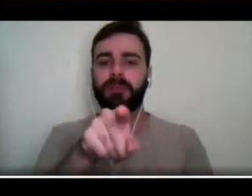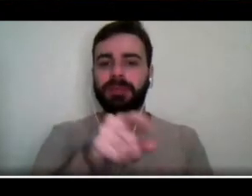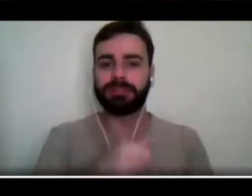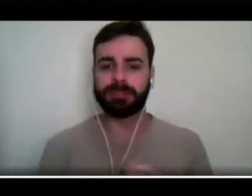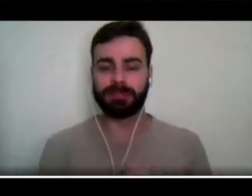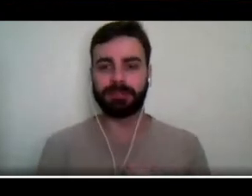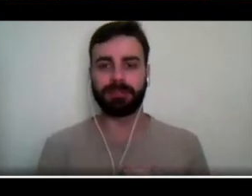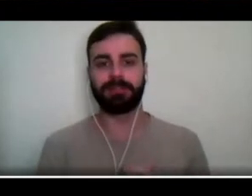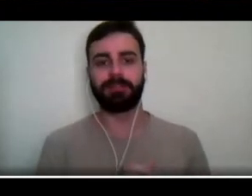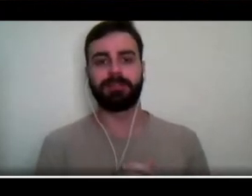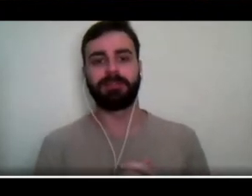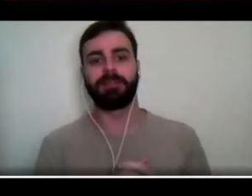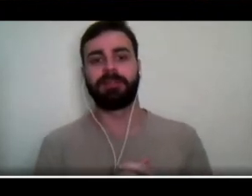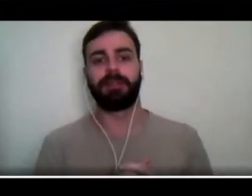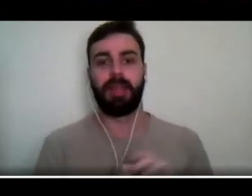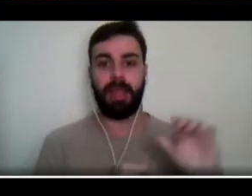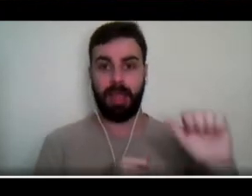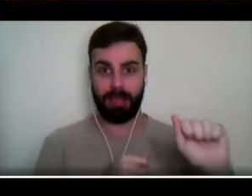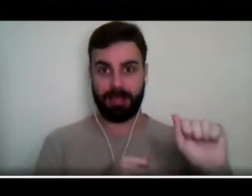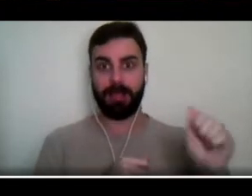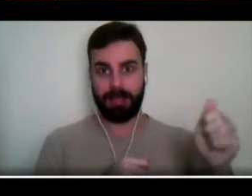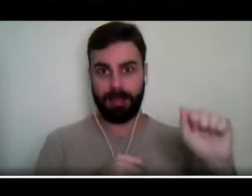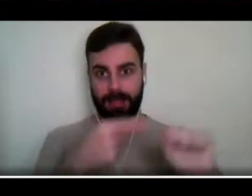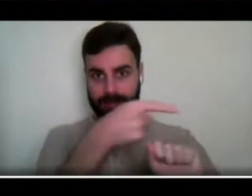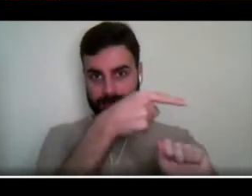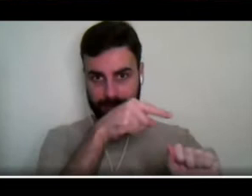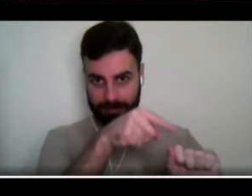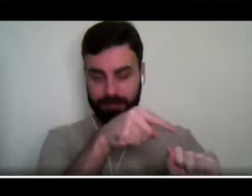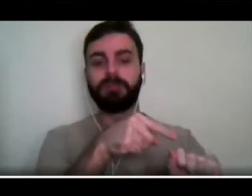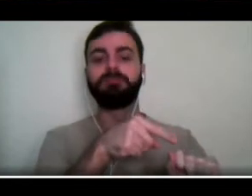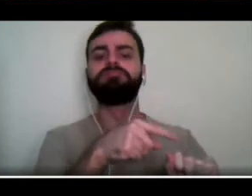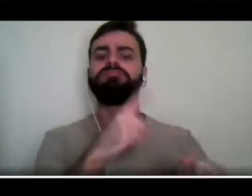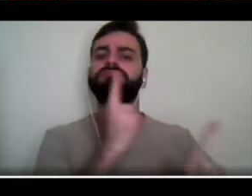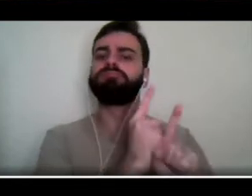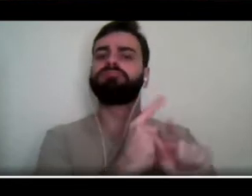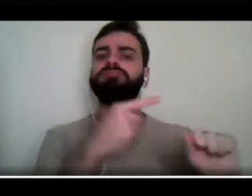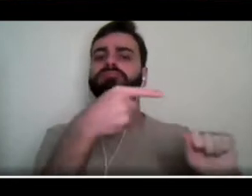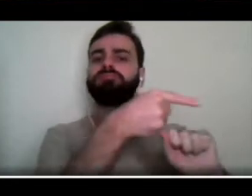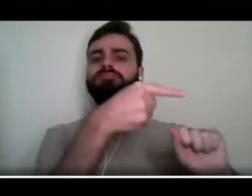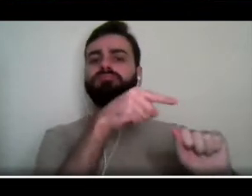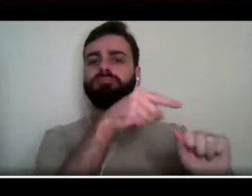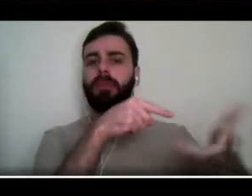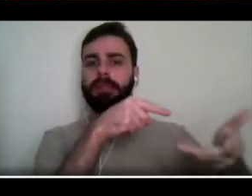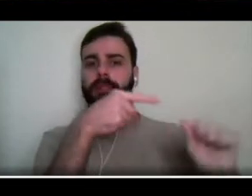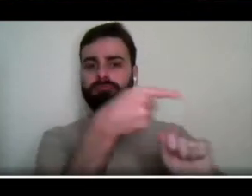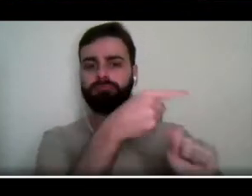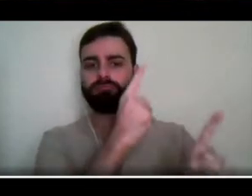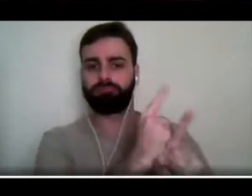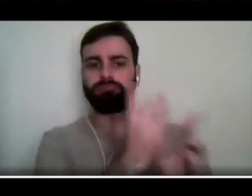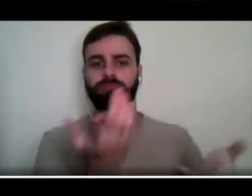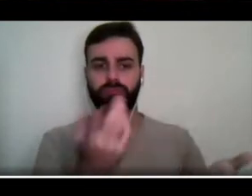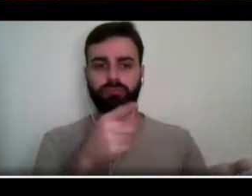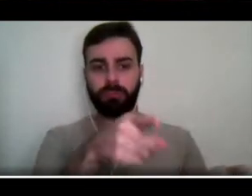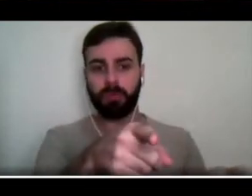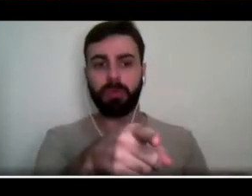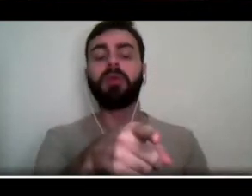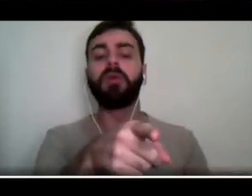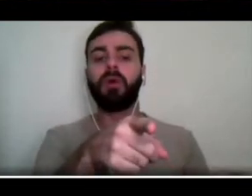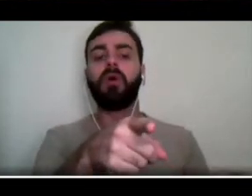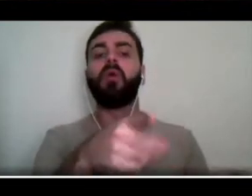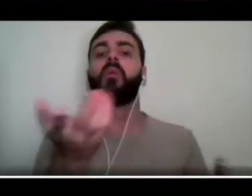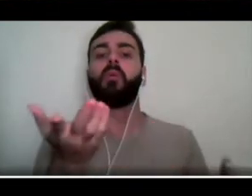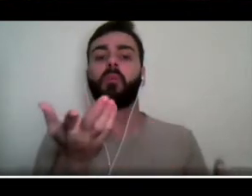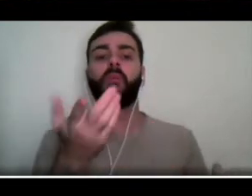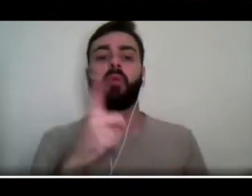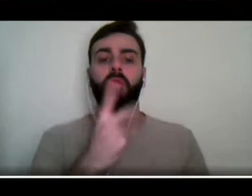A gente achou o vetor aceleração. É esse cara aqui. O módulo dele em função do tempo é 2 metros por segundo ao quadrado. né? Então,